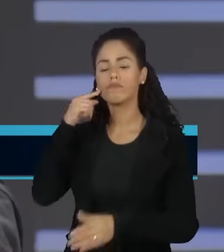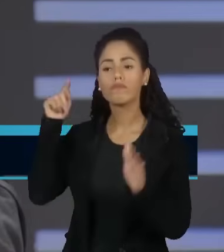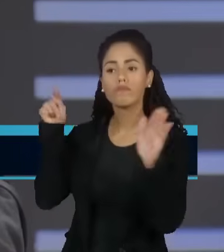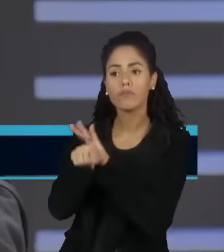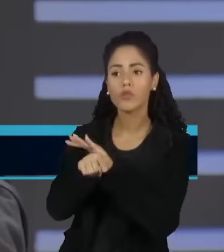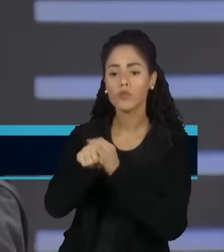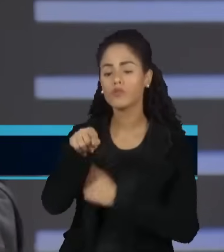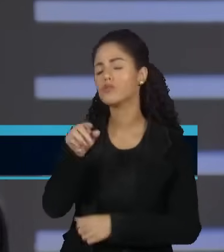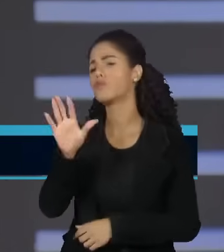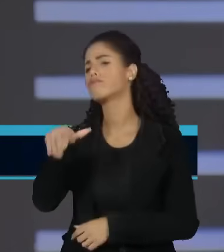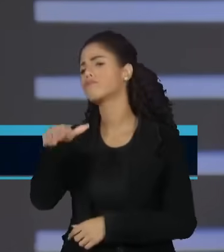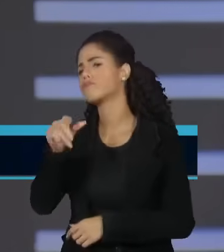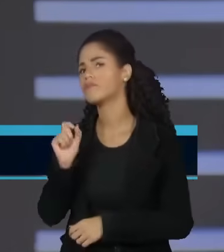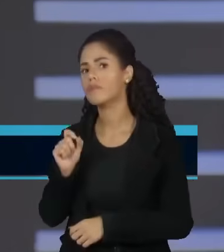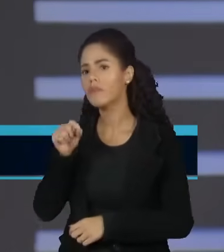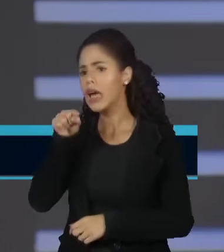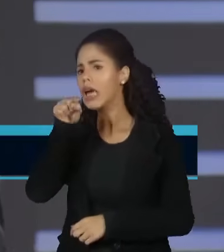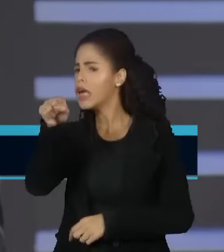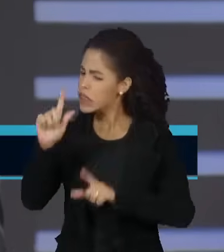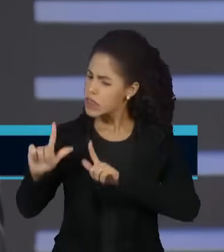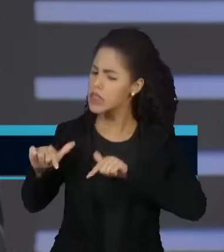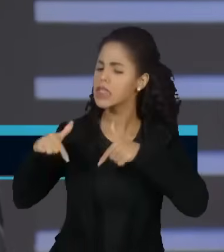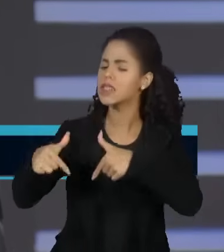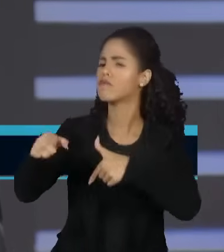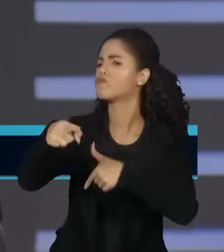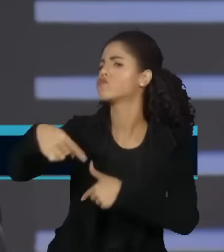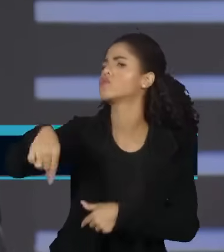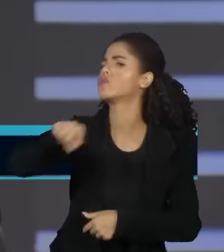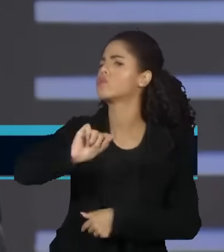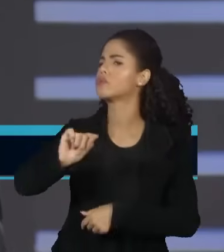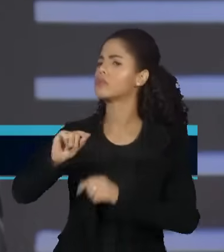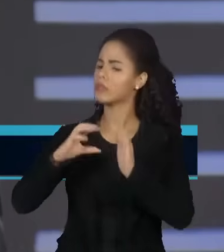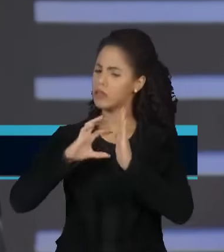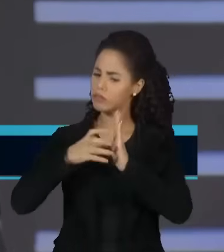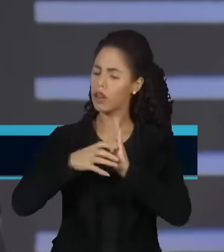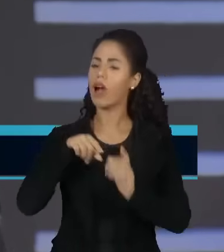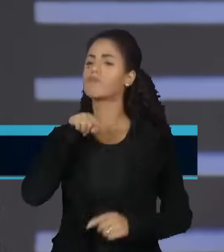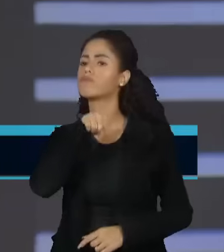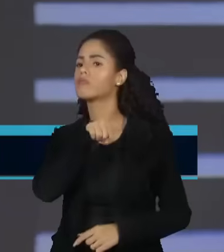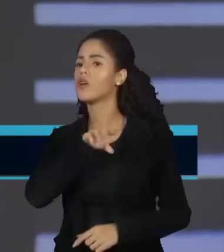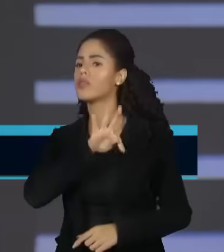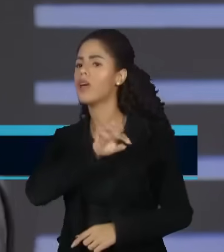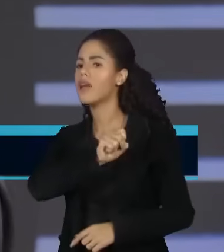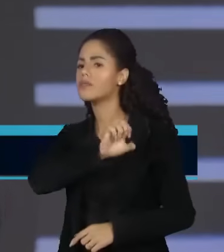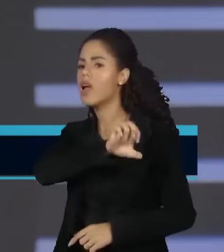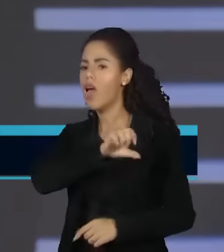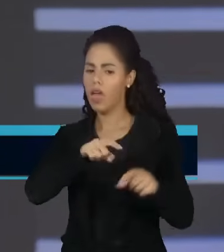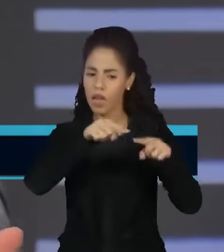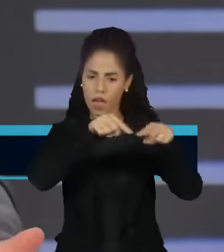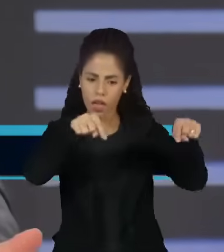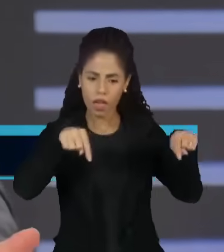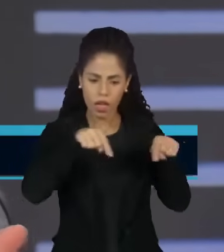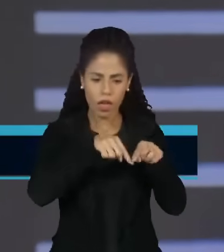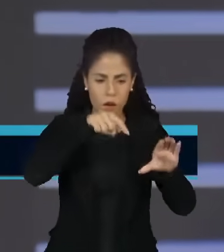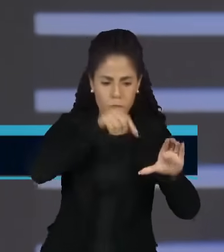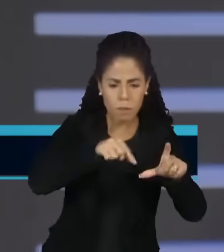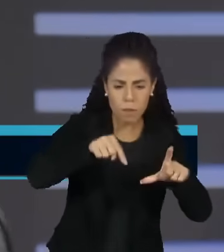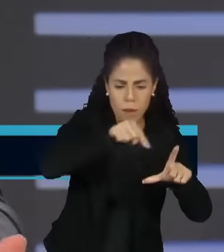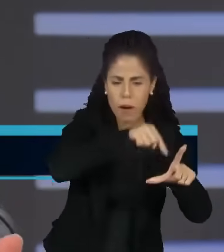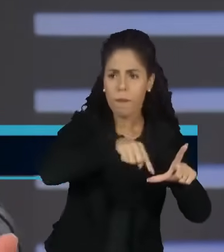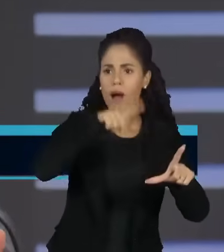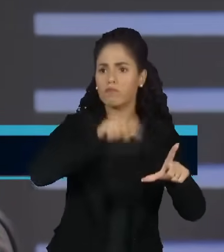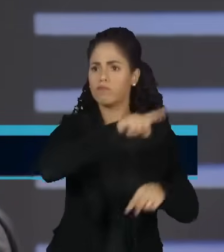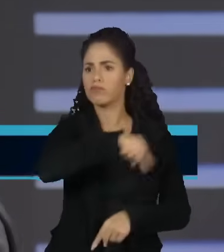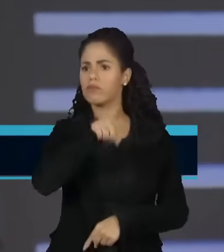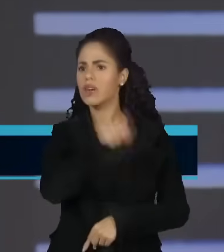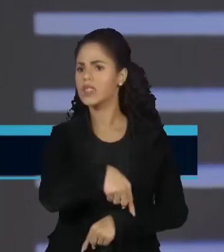olha, essa ação que vocês moveram no TSE, dizendo que as urnas eletrônicas estavam todas fraudadas e era para cancelar